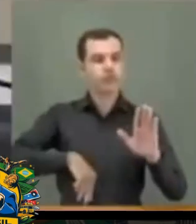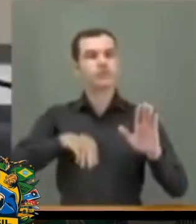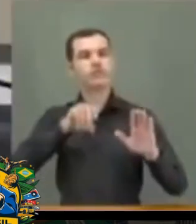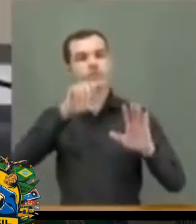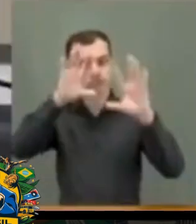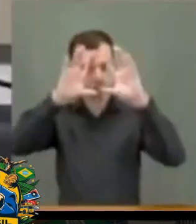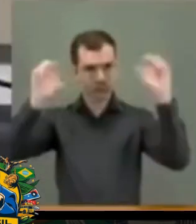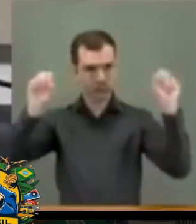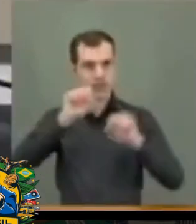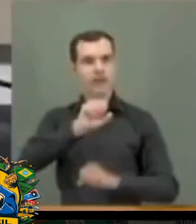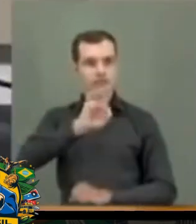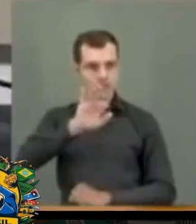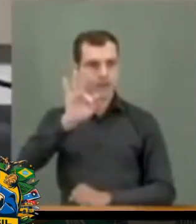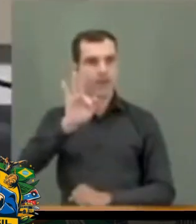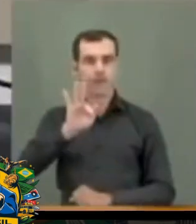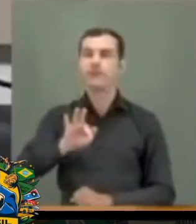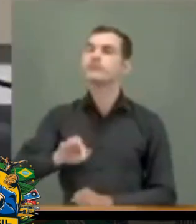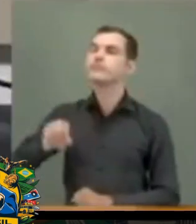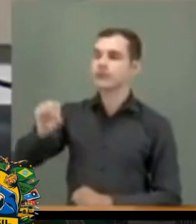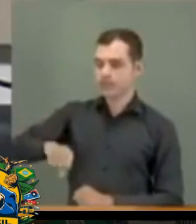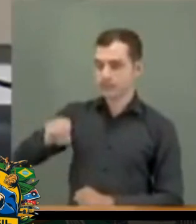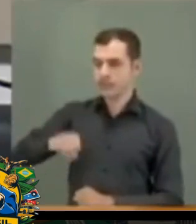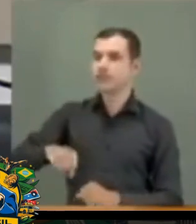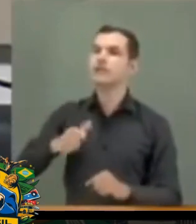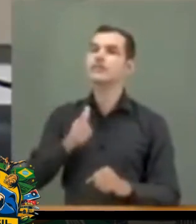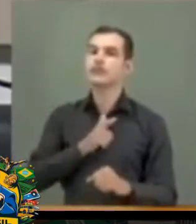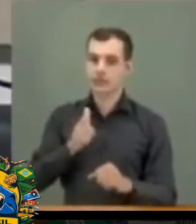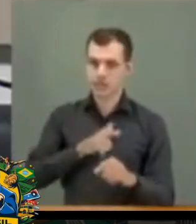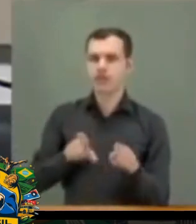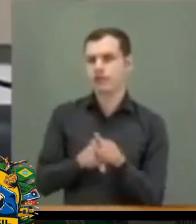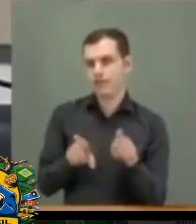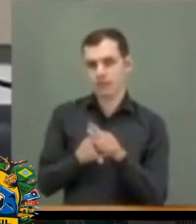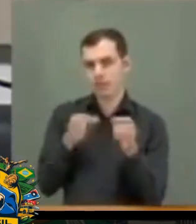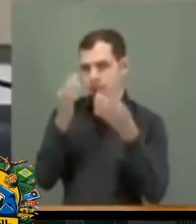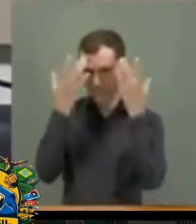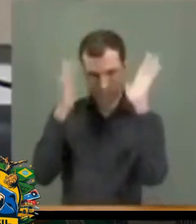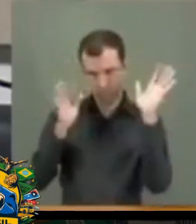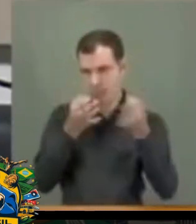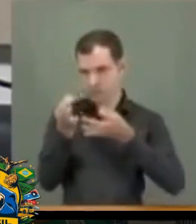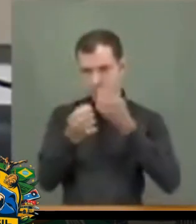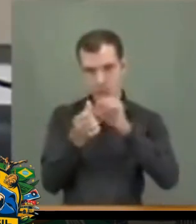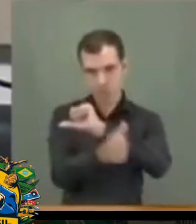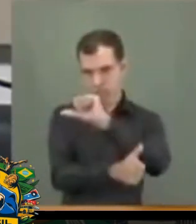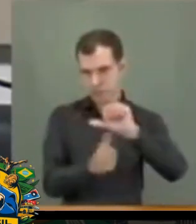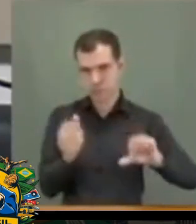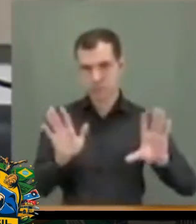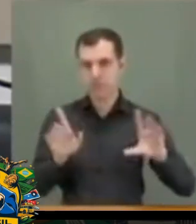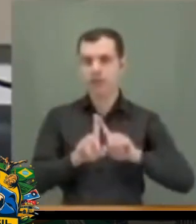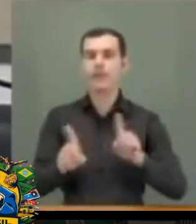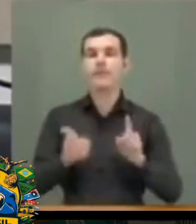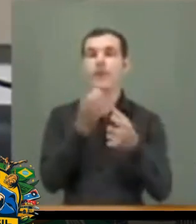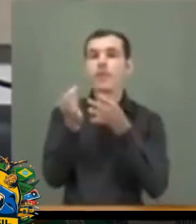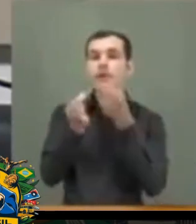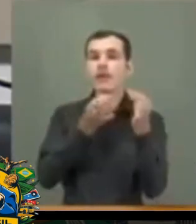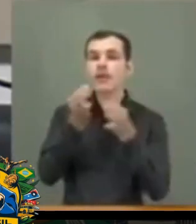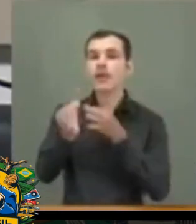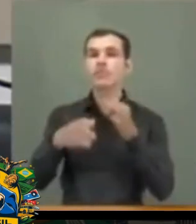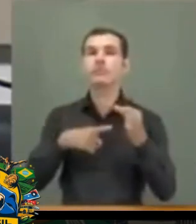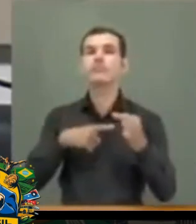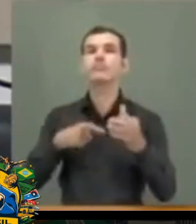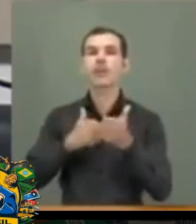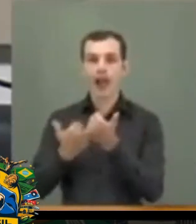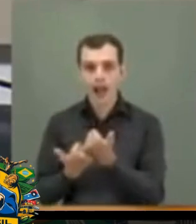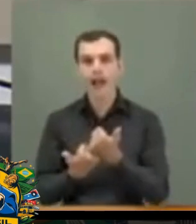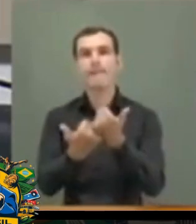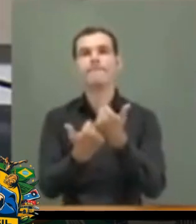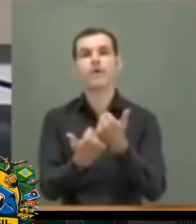sim. Além disto, ele tinha opinião, e tem, não sei se mudou a opinião, de apoiar ao ato de